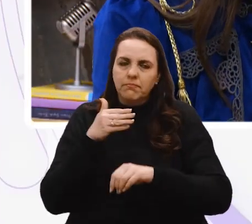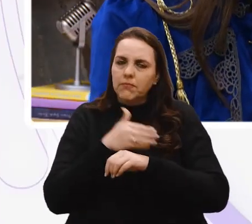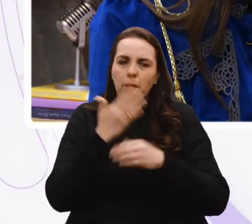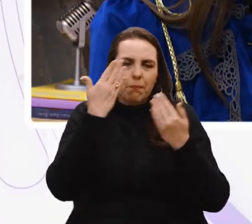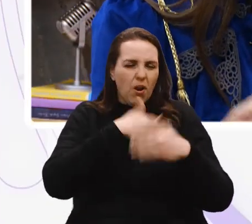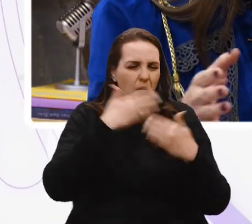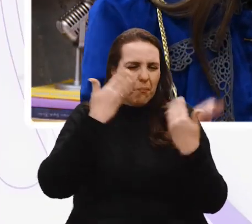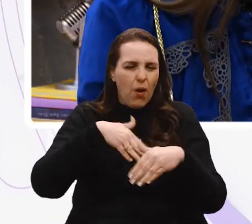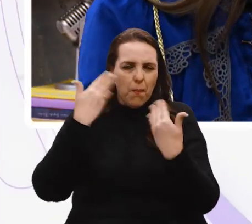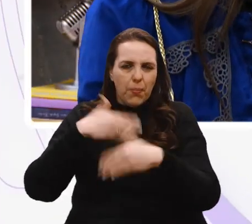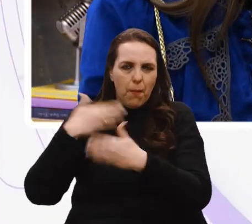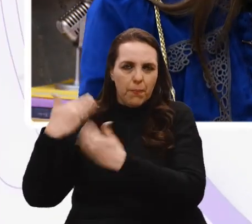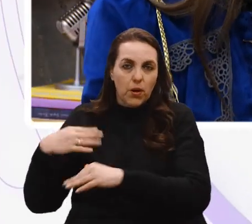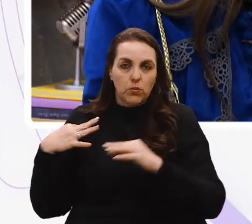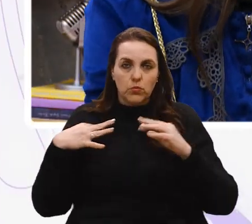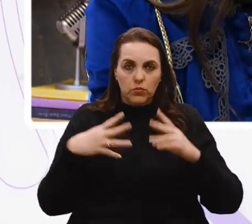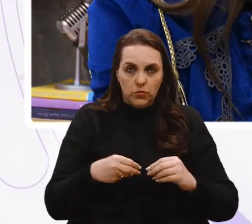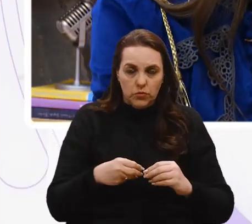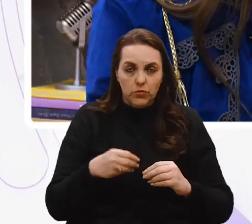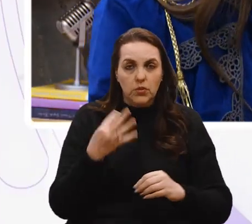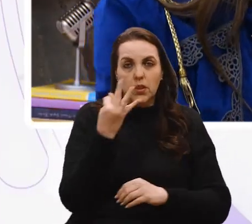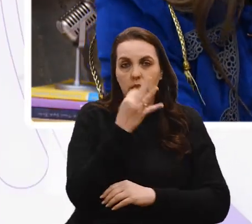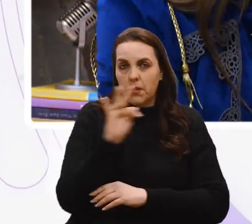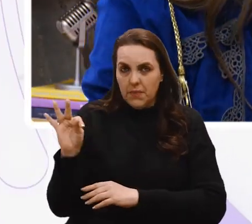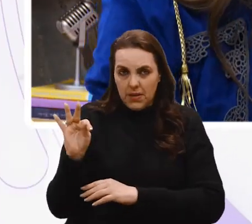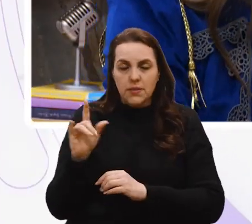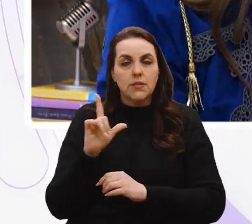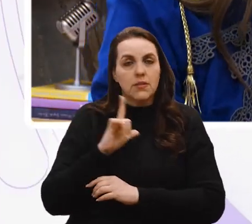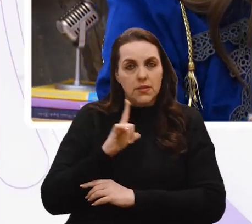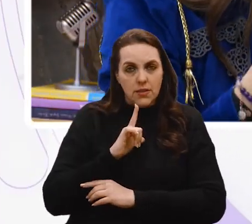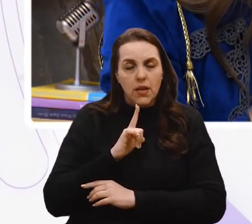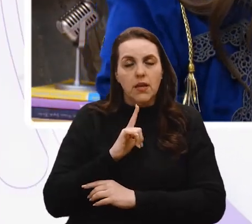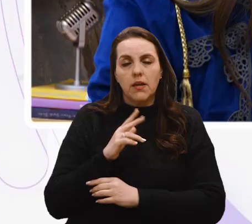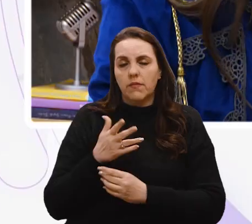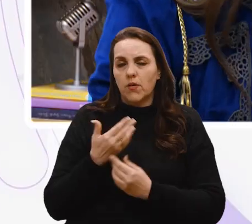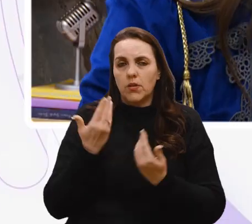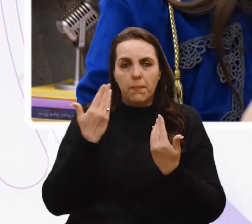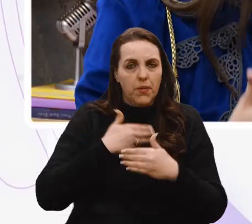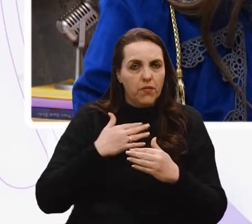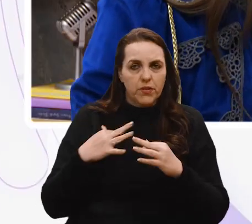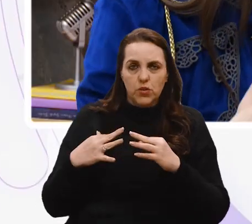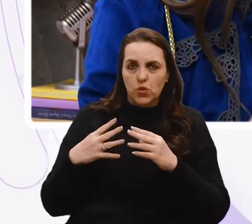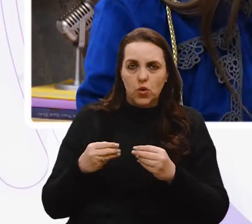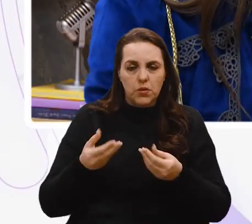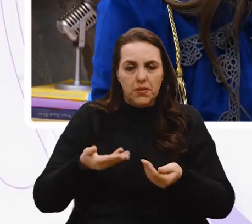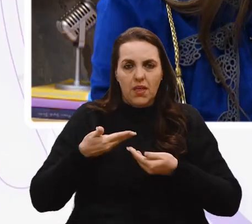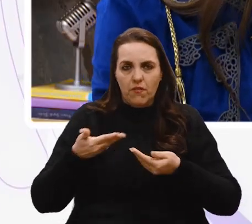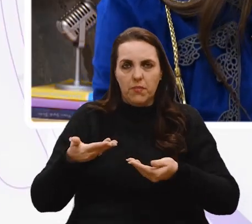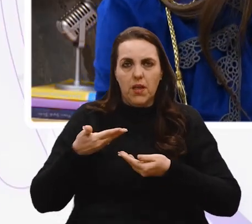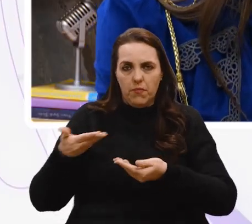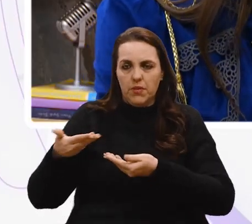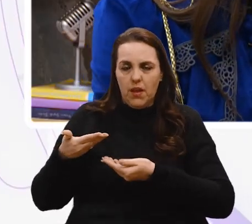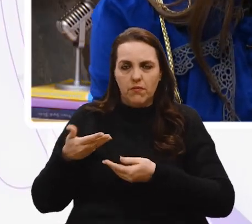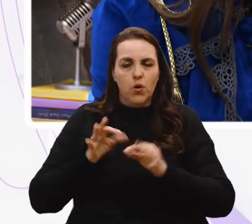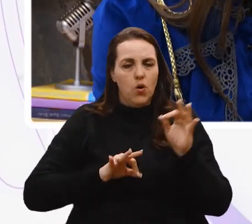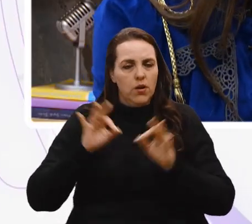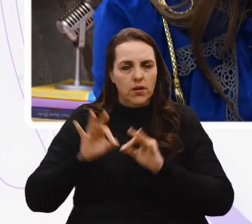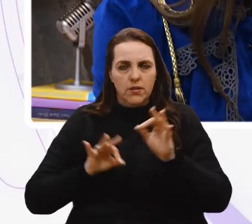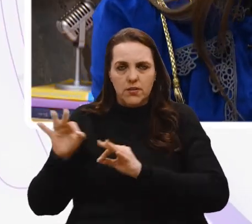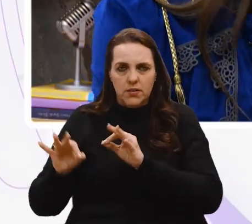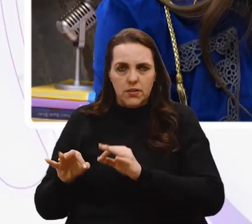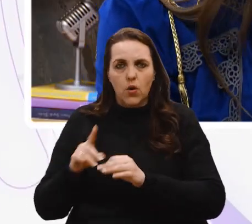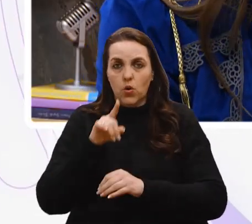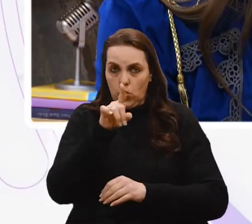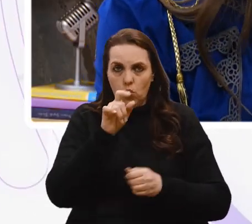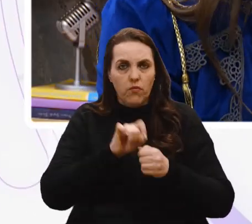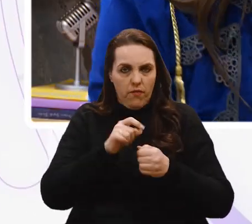ano no trimestre vigente ou outras provas, assim. Eles que me davam as provas ali, eles iam organizando. E Tu foi